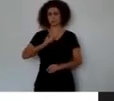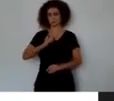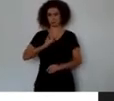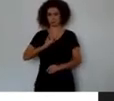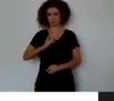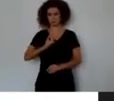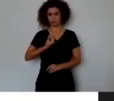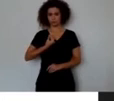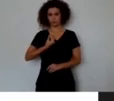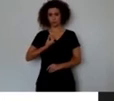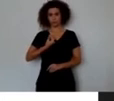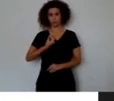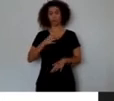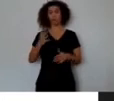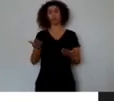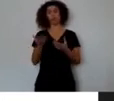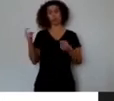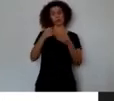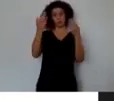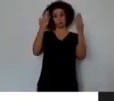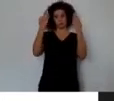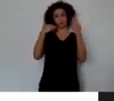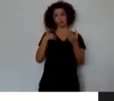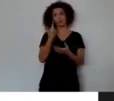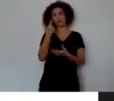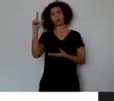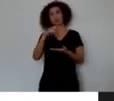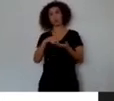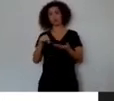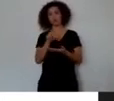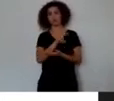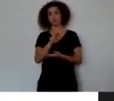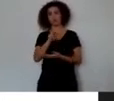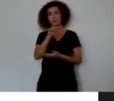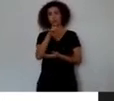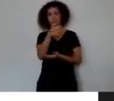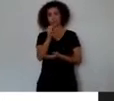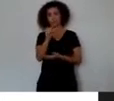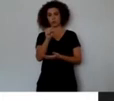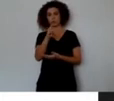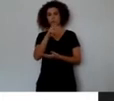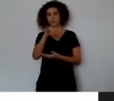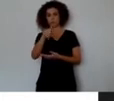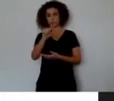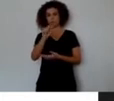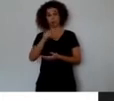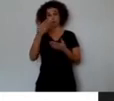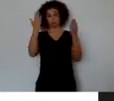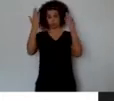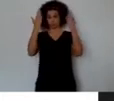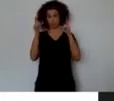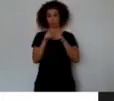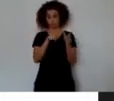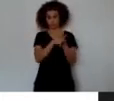Voltando um pouquinho para a psicologia, né? Eu li um outro artigo do Lucas Veiga, ele é psicólogo, ele faz pesquisa e escreve